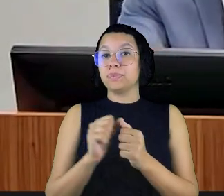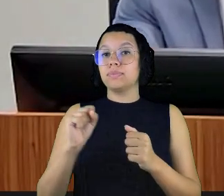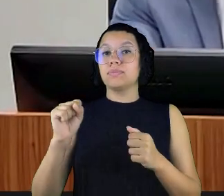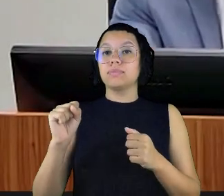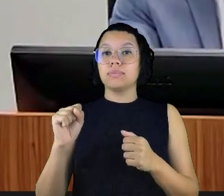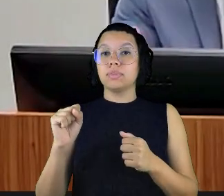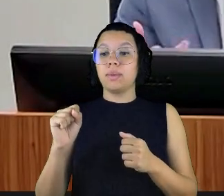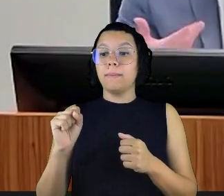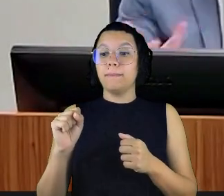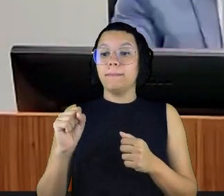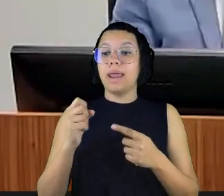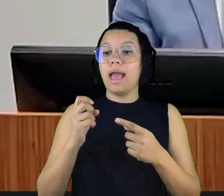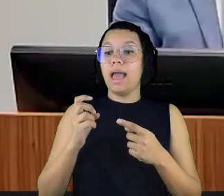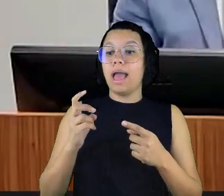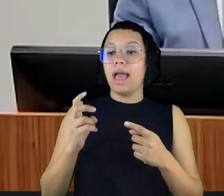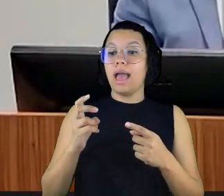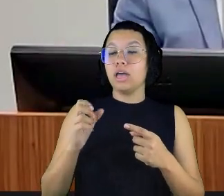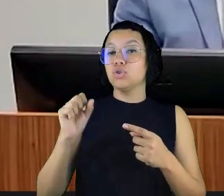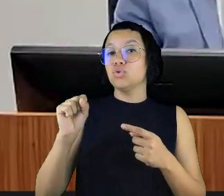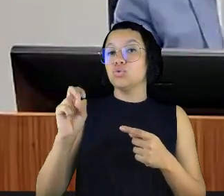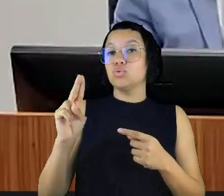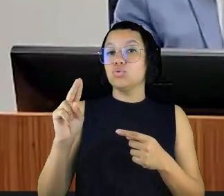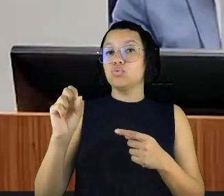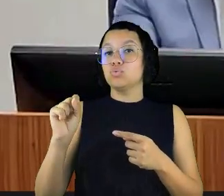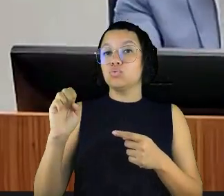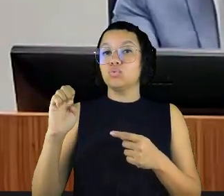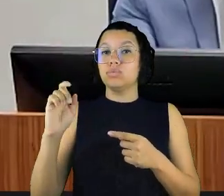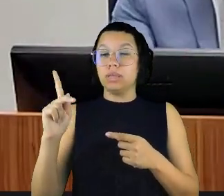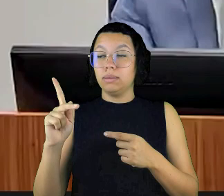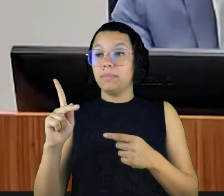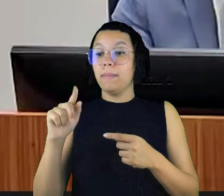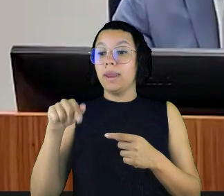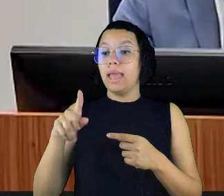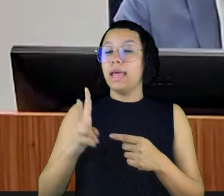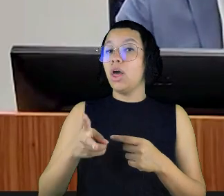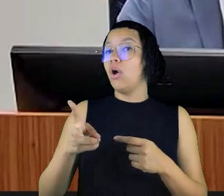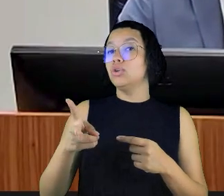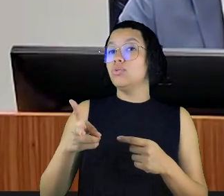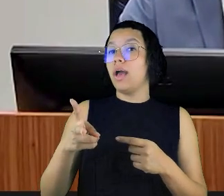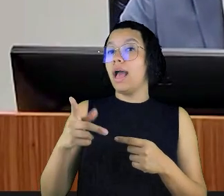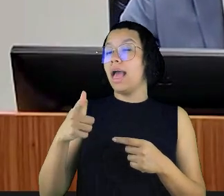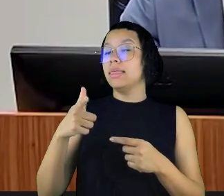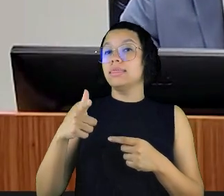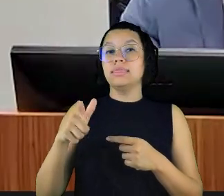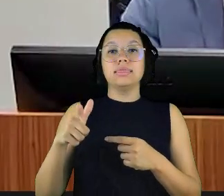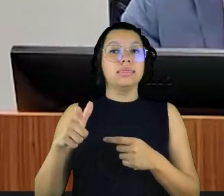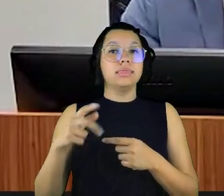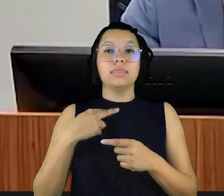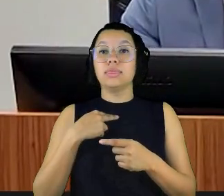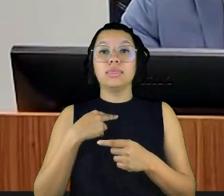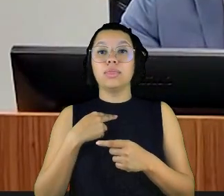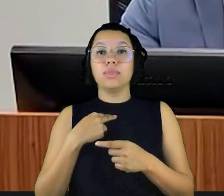a seguradora não pode ter contra si demandas